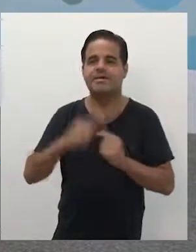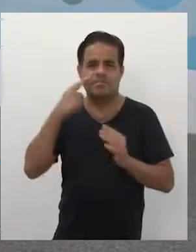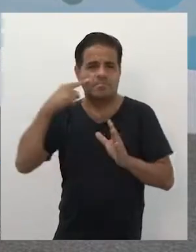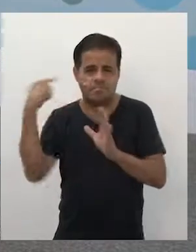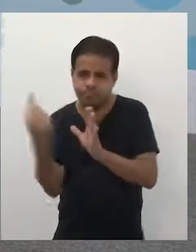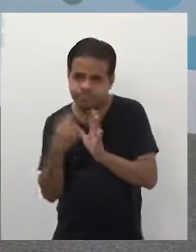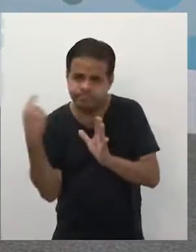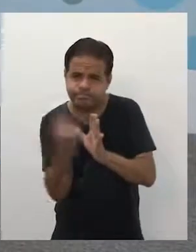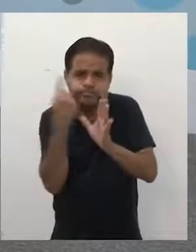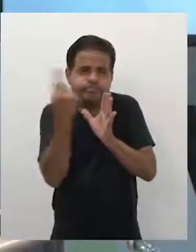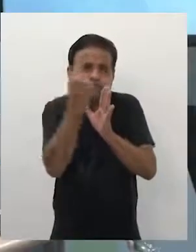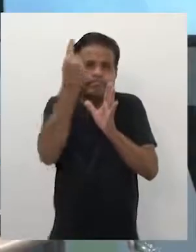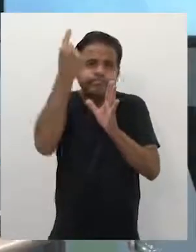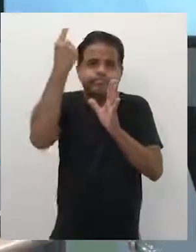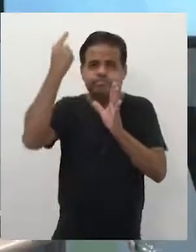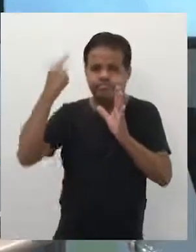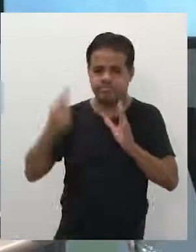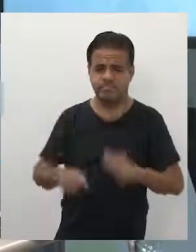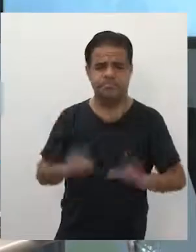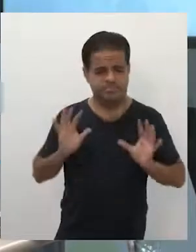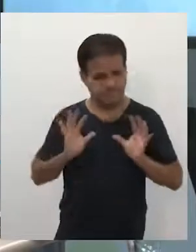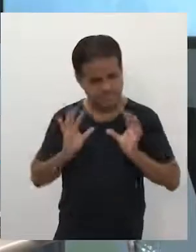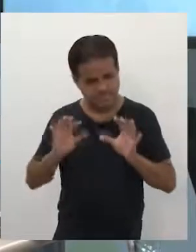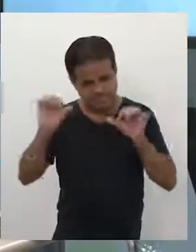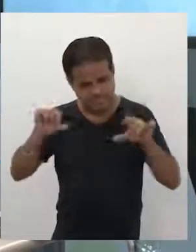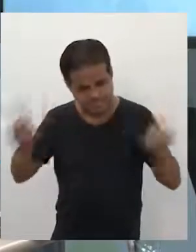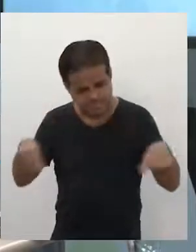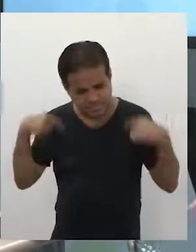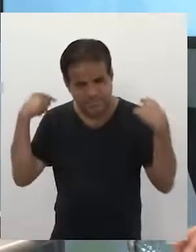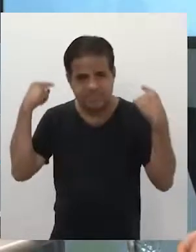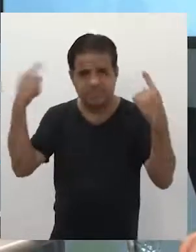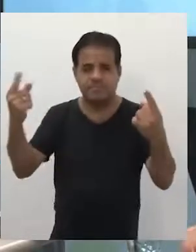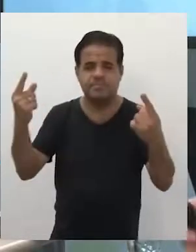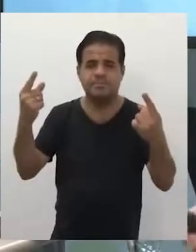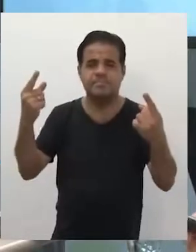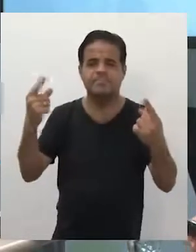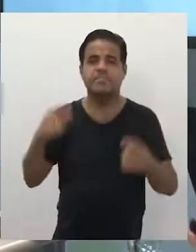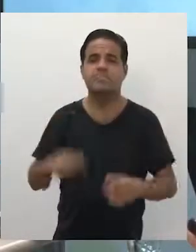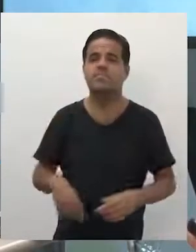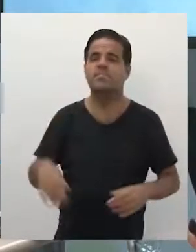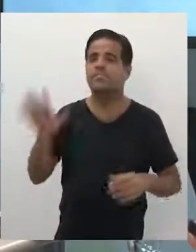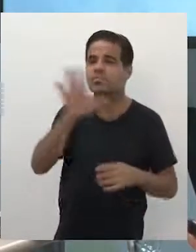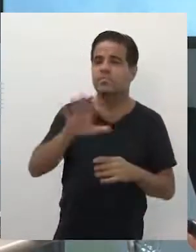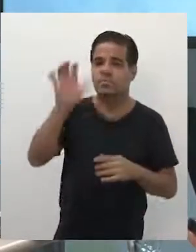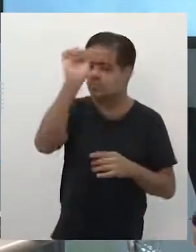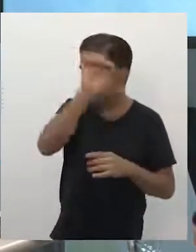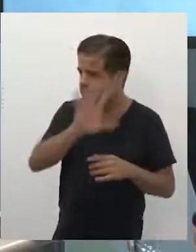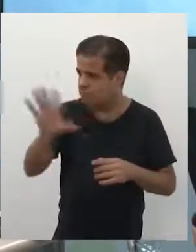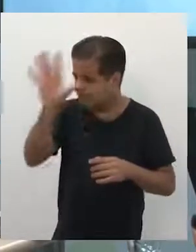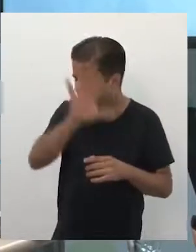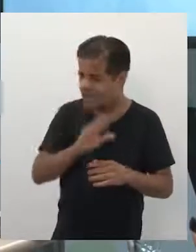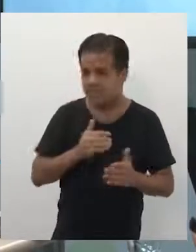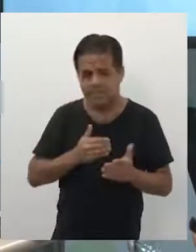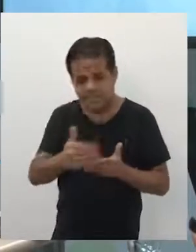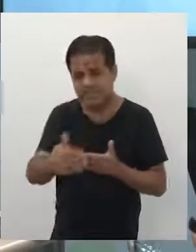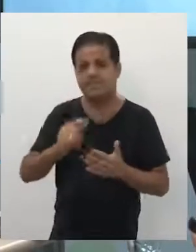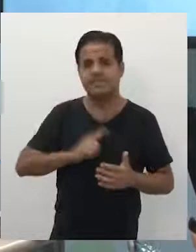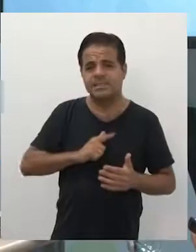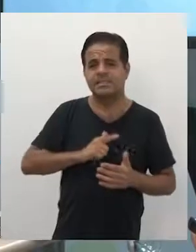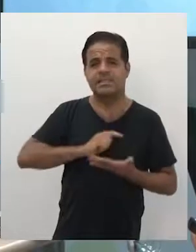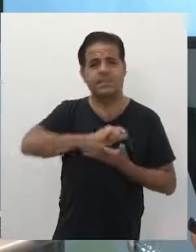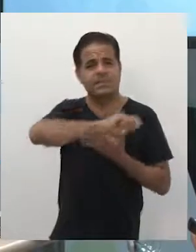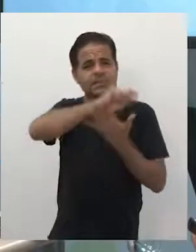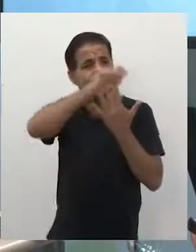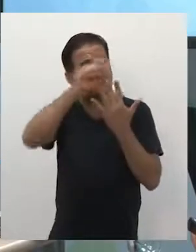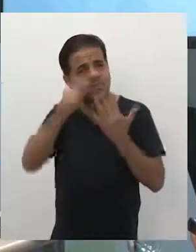furacões, tempestades, o problema só se agrava, né? O leste asiático, para reforçar, temos mais